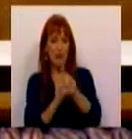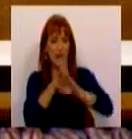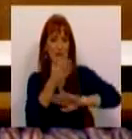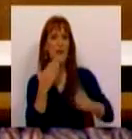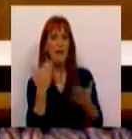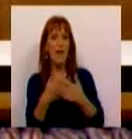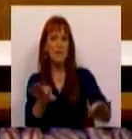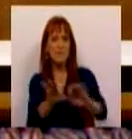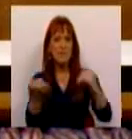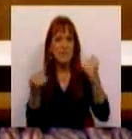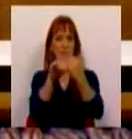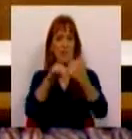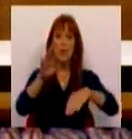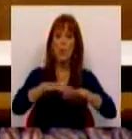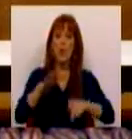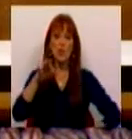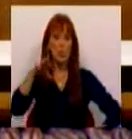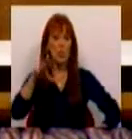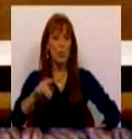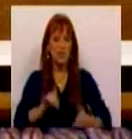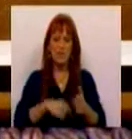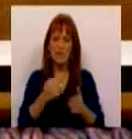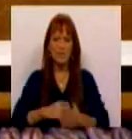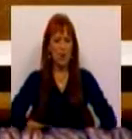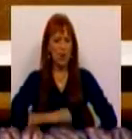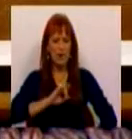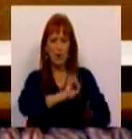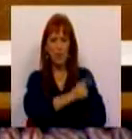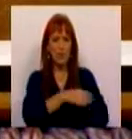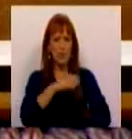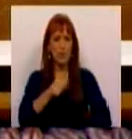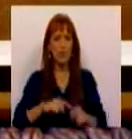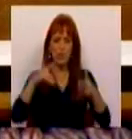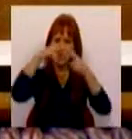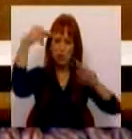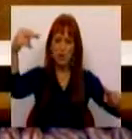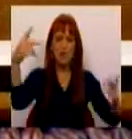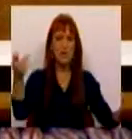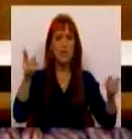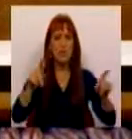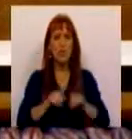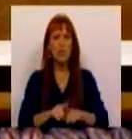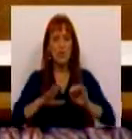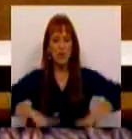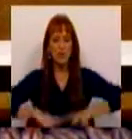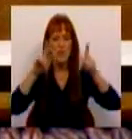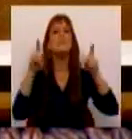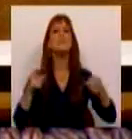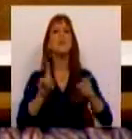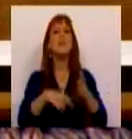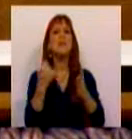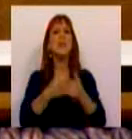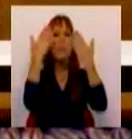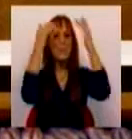acesso em igualdade. Por isso, o Partido Socialista sempre confiou no poder local, nos autarcas e que o desenvolvimento passa sempre